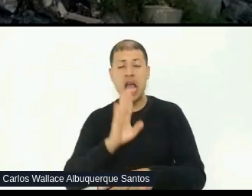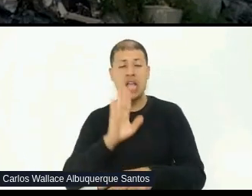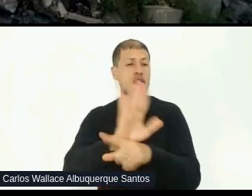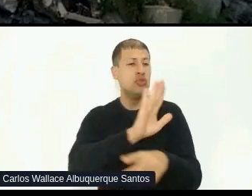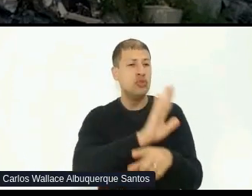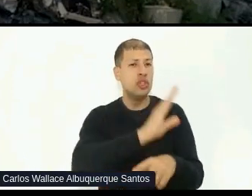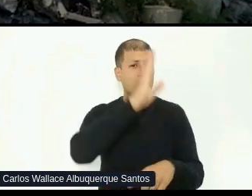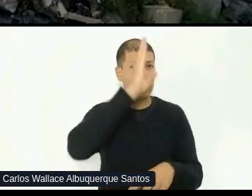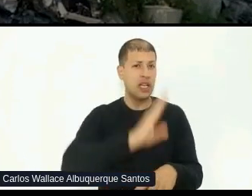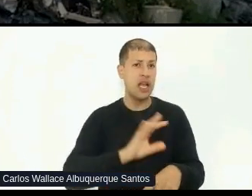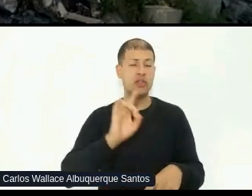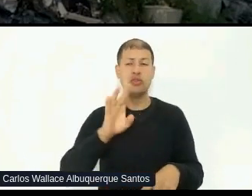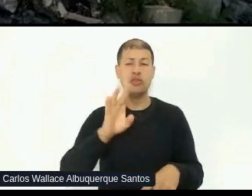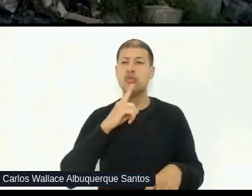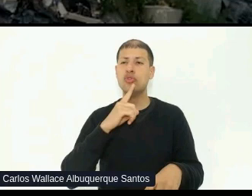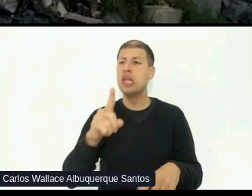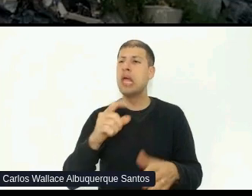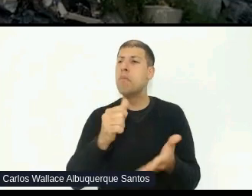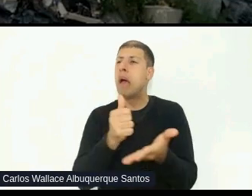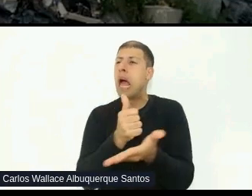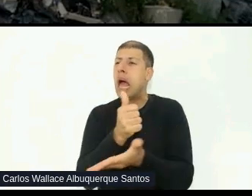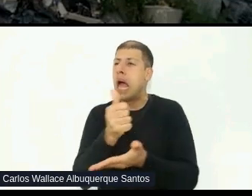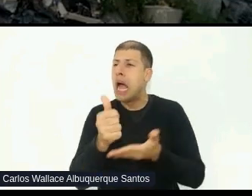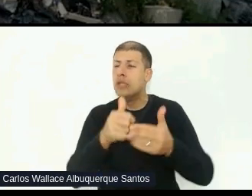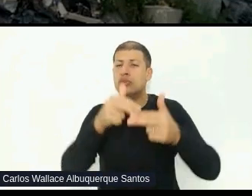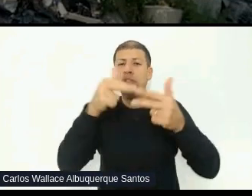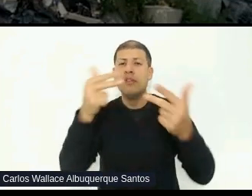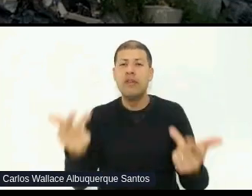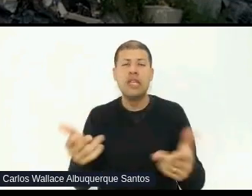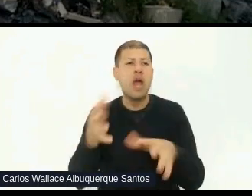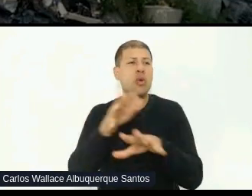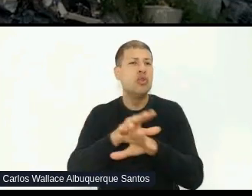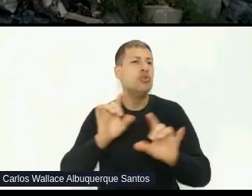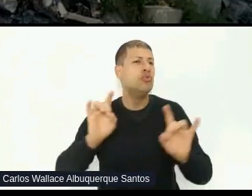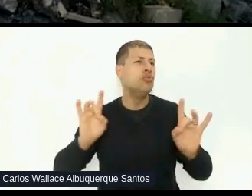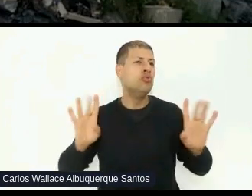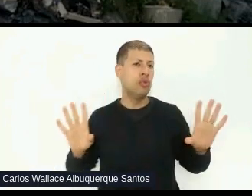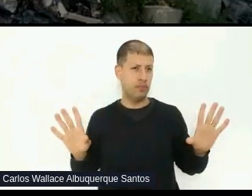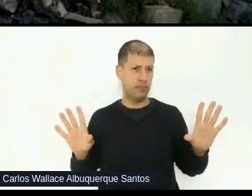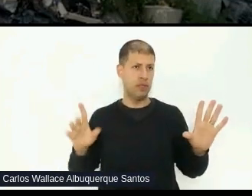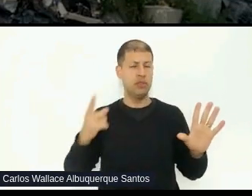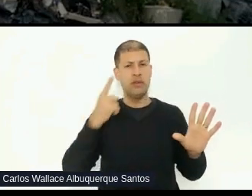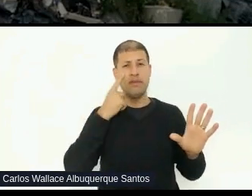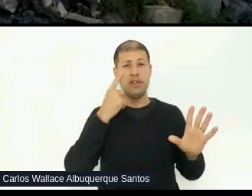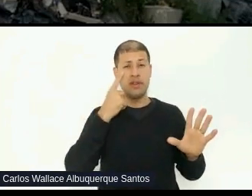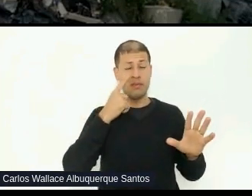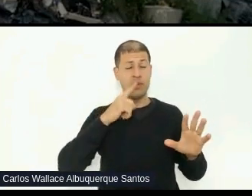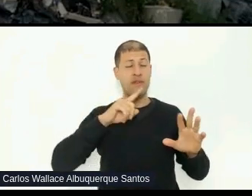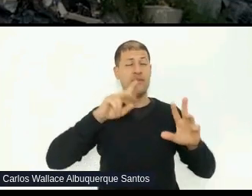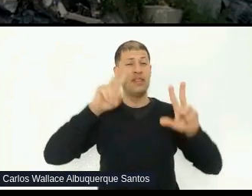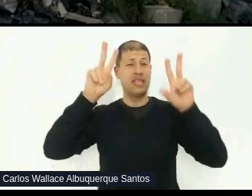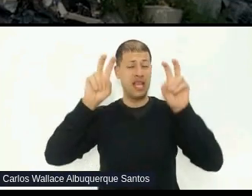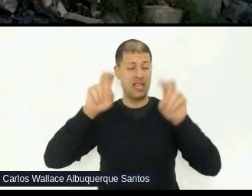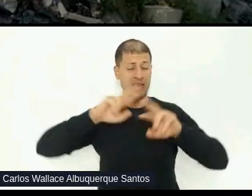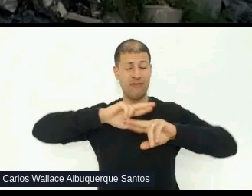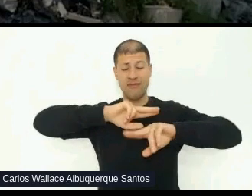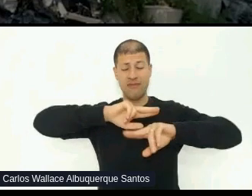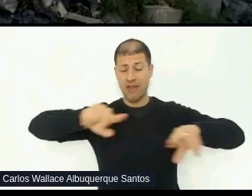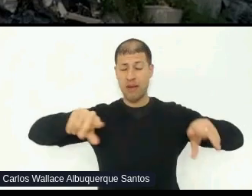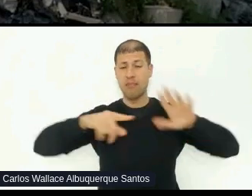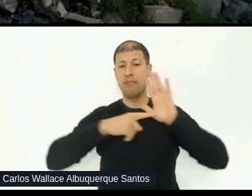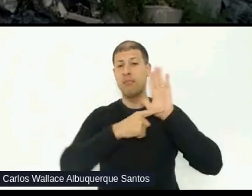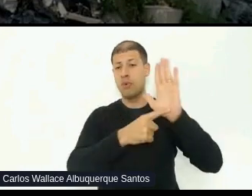o conteúdo raso sobre diversidade e inclusão. Tá? A gente viu aí diversos assuntos que vão mostrar para vocês